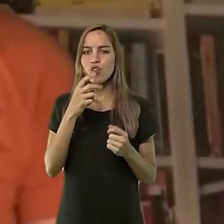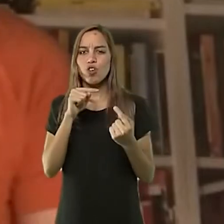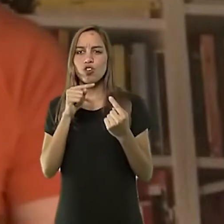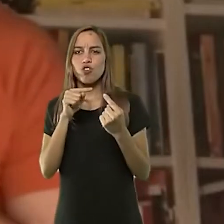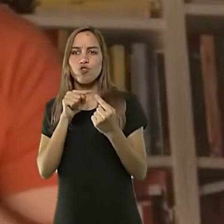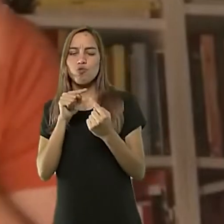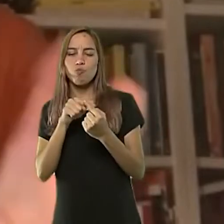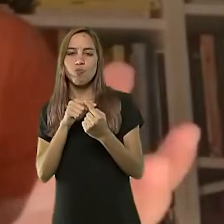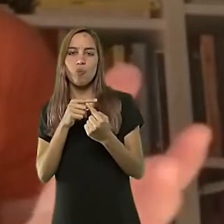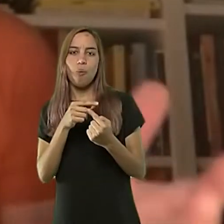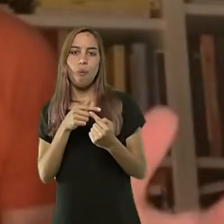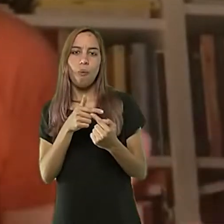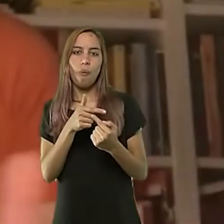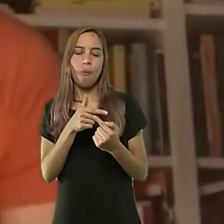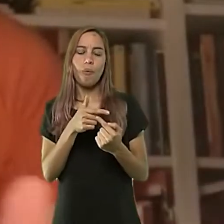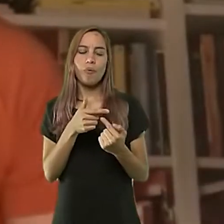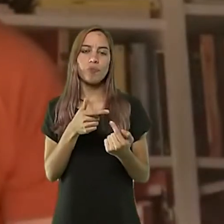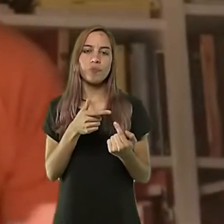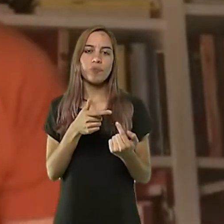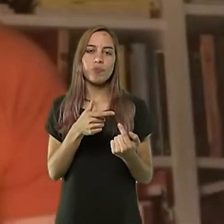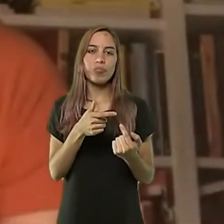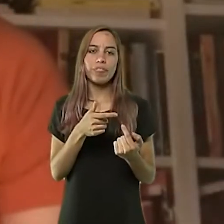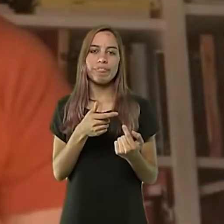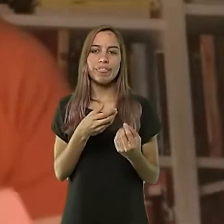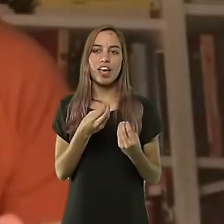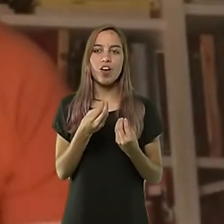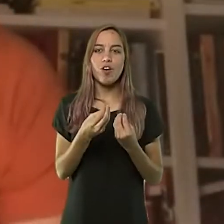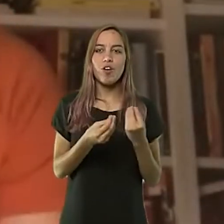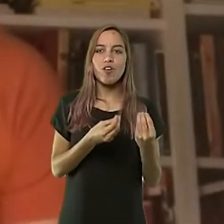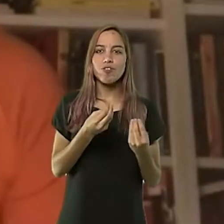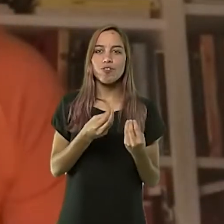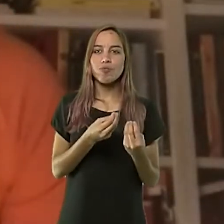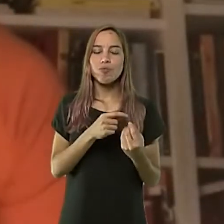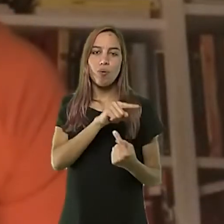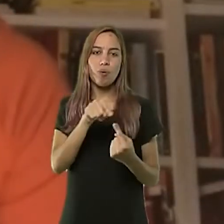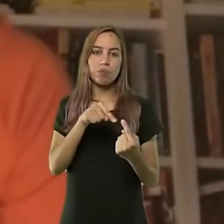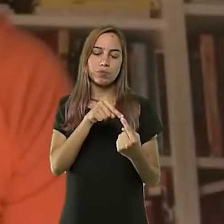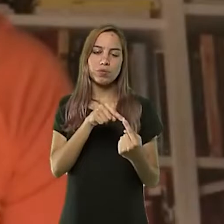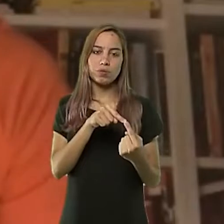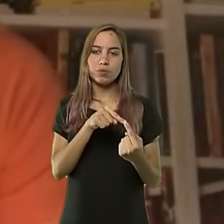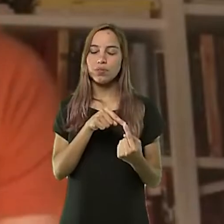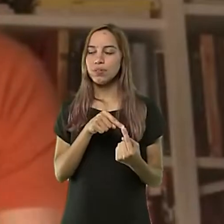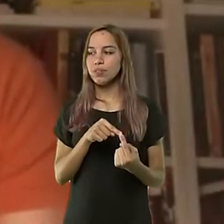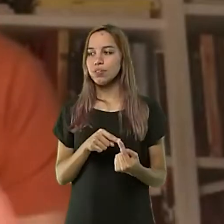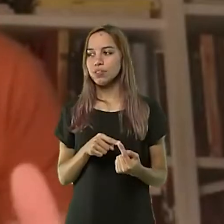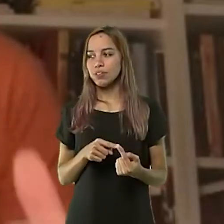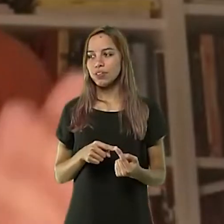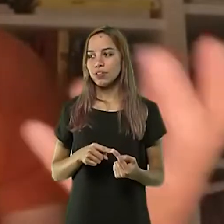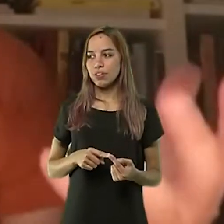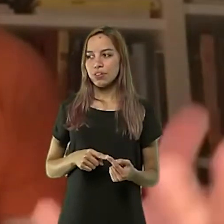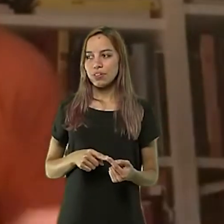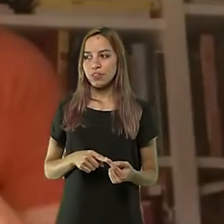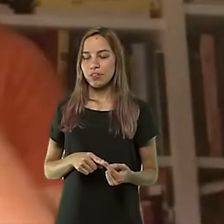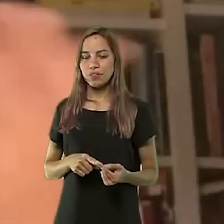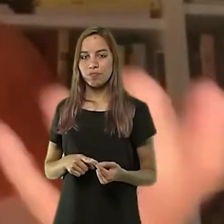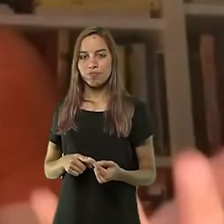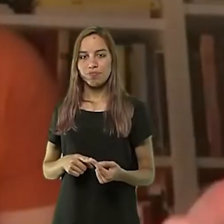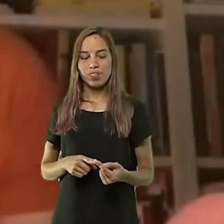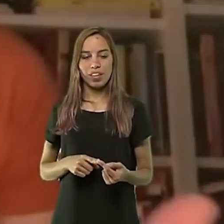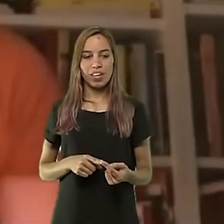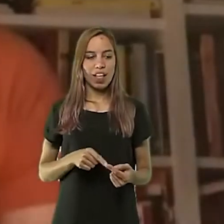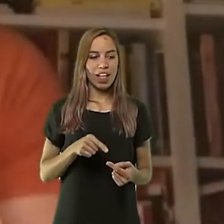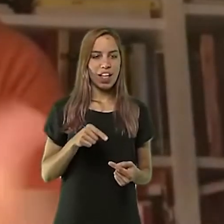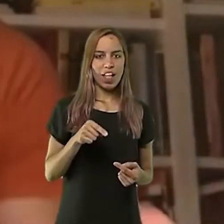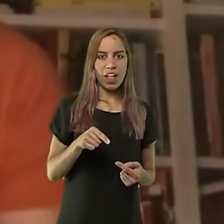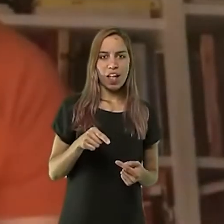nesse contexto. E é muito curioso que uma organização sinistra como a CIA use a arte, que não